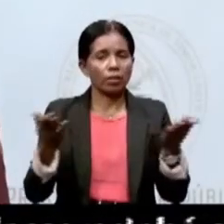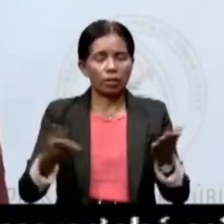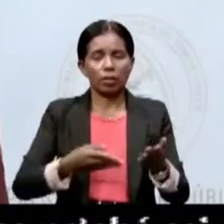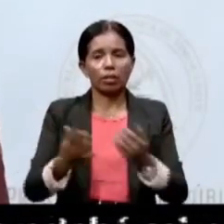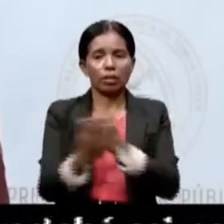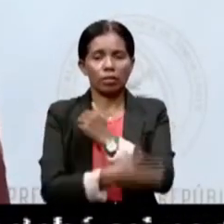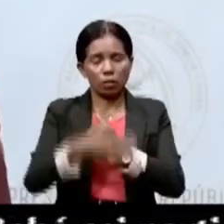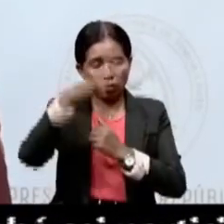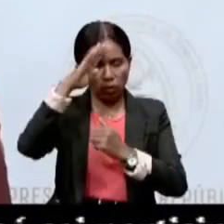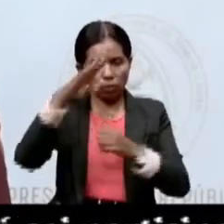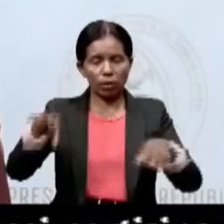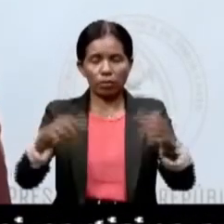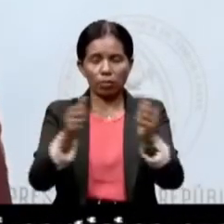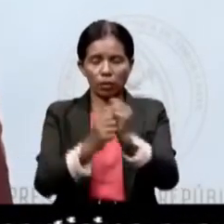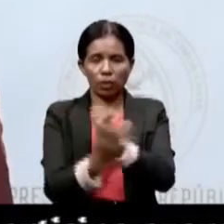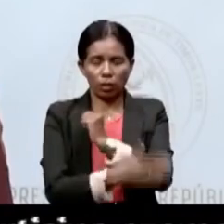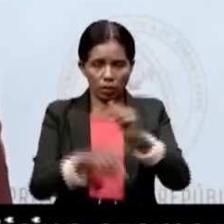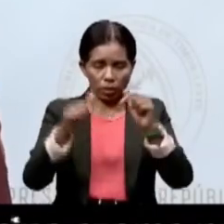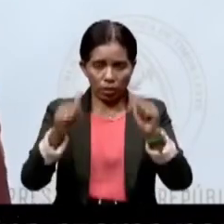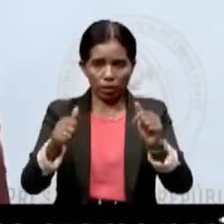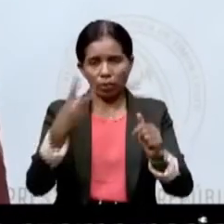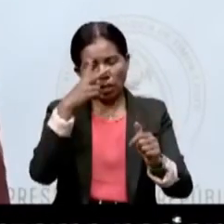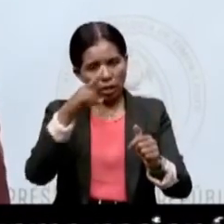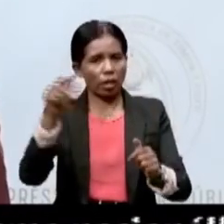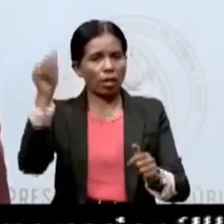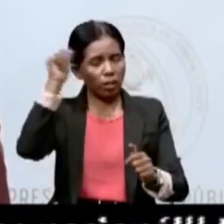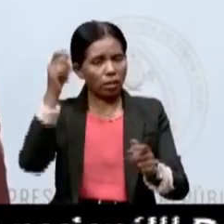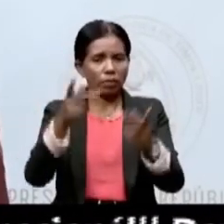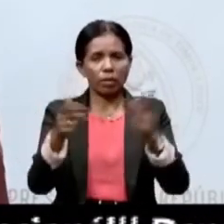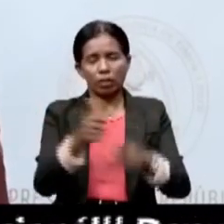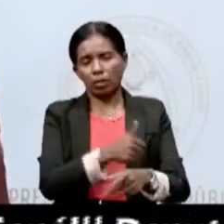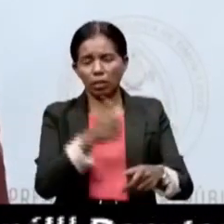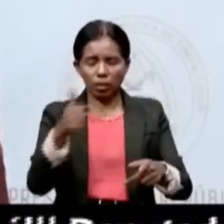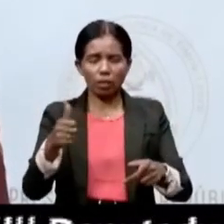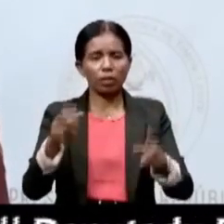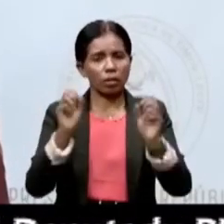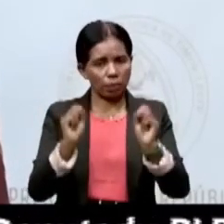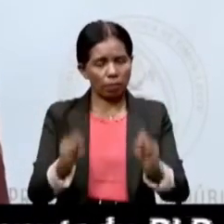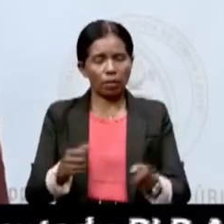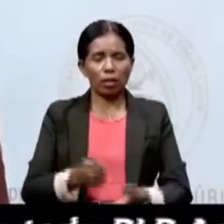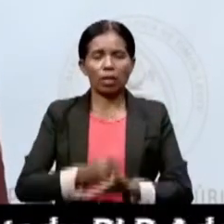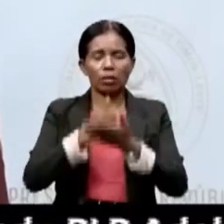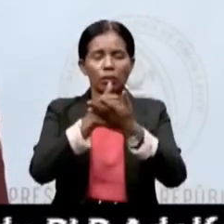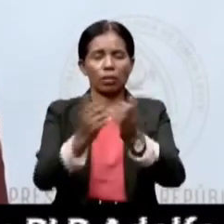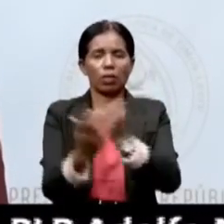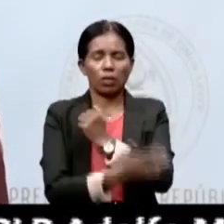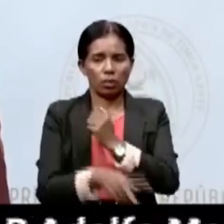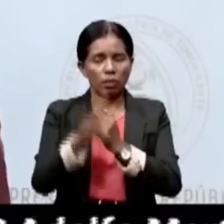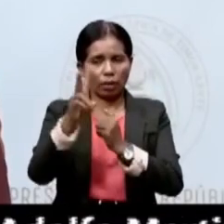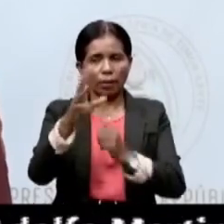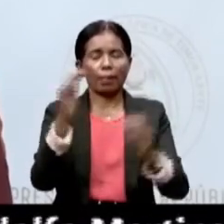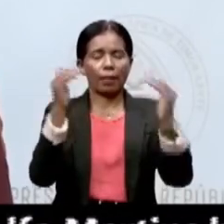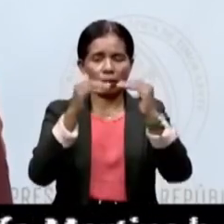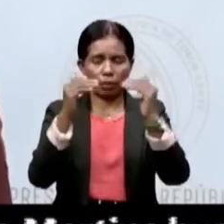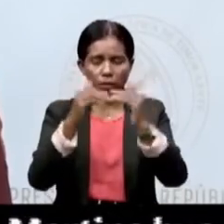a colaboração com a Raidene. No nemoço de Haré no análise a área Circelo, também a possibilidade de apoio entre Rai Ruane. A reunião